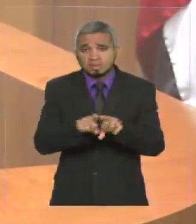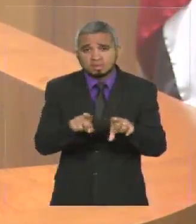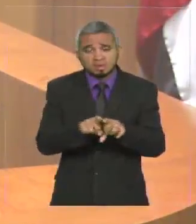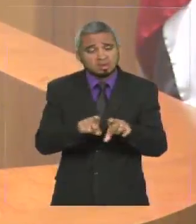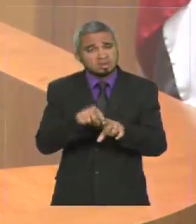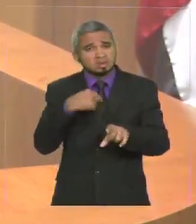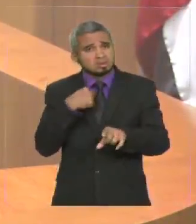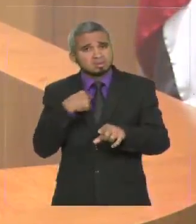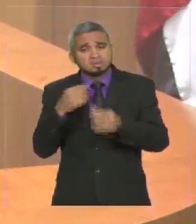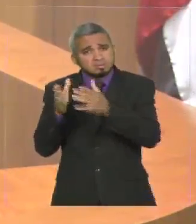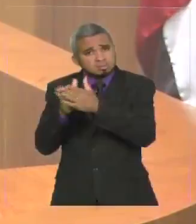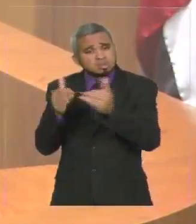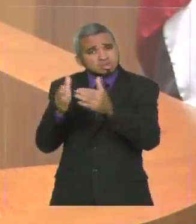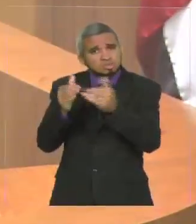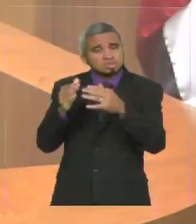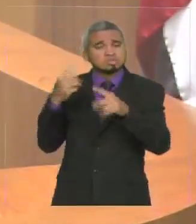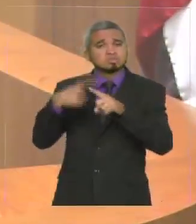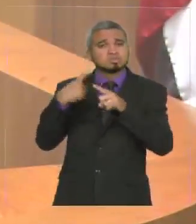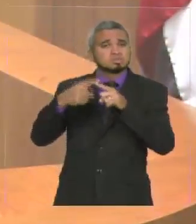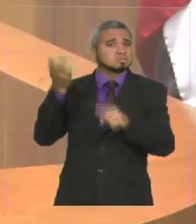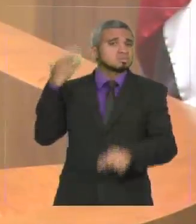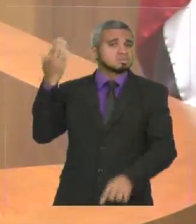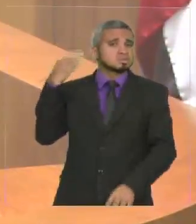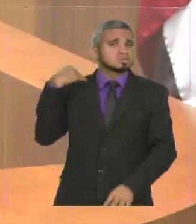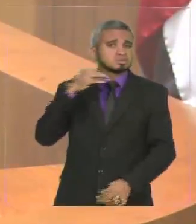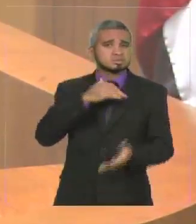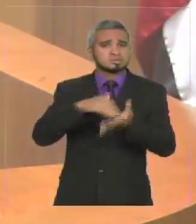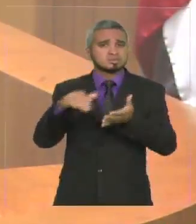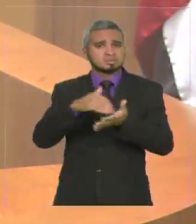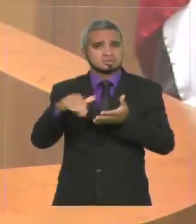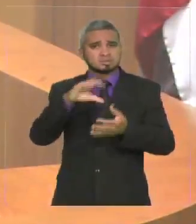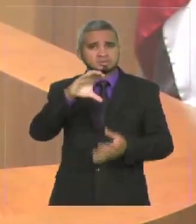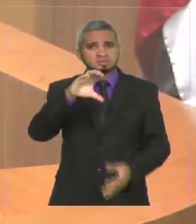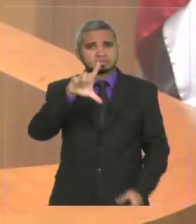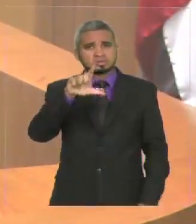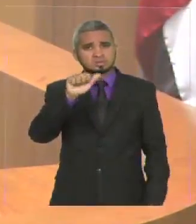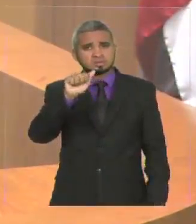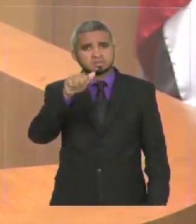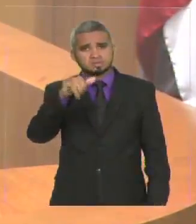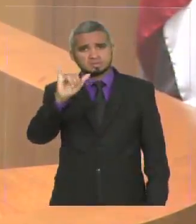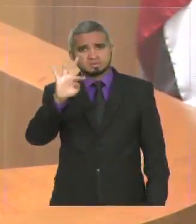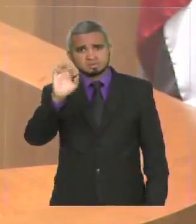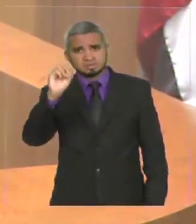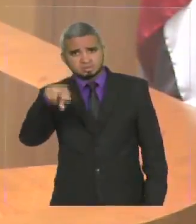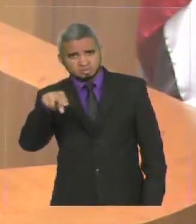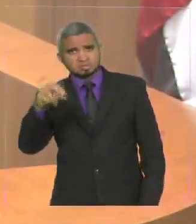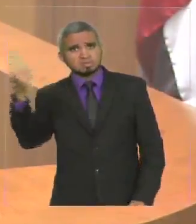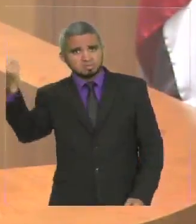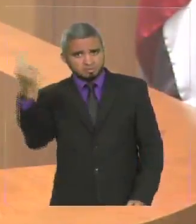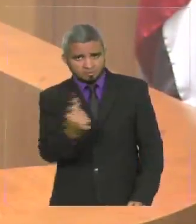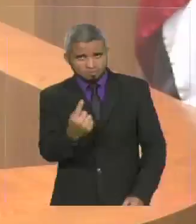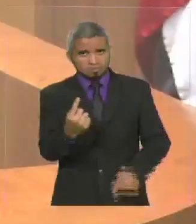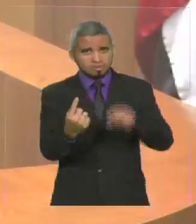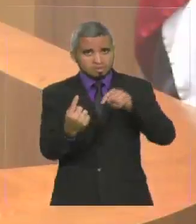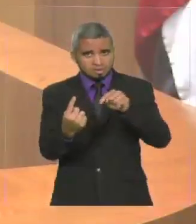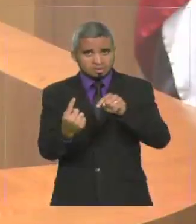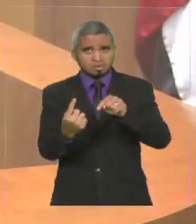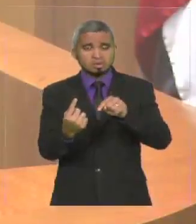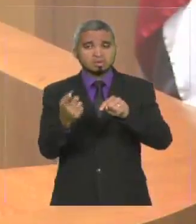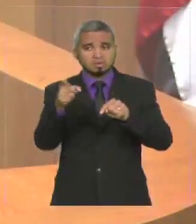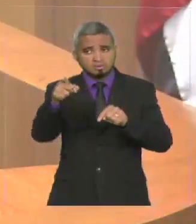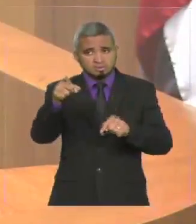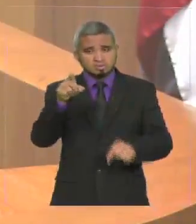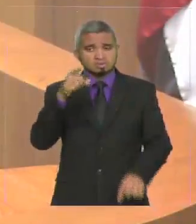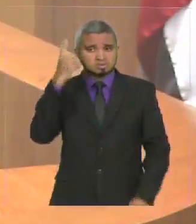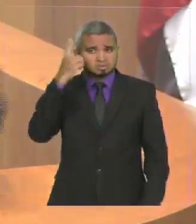o secretário esteve aqui e Vossa Excelência muito bem salientou isso logo após na tribuna, deputado Rogério, que ele